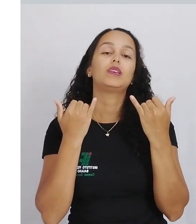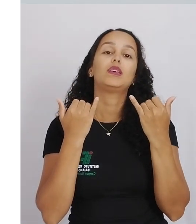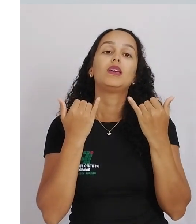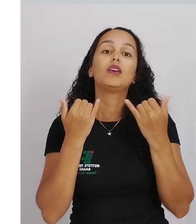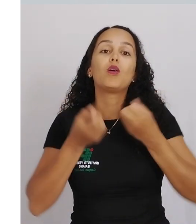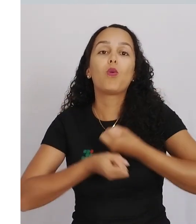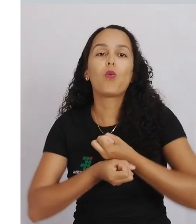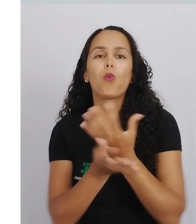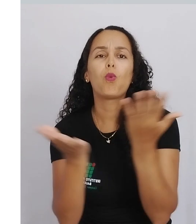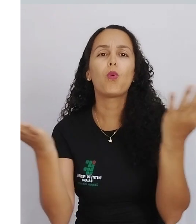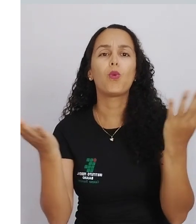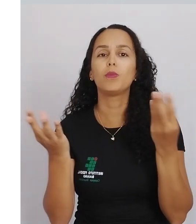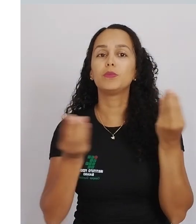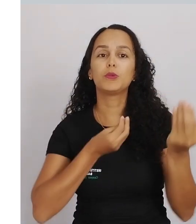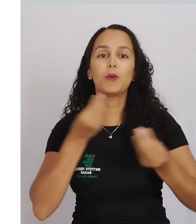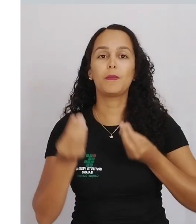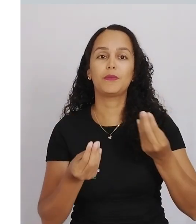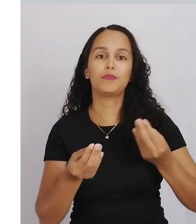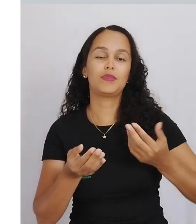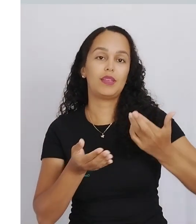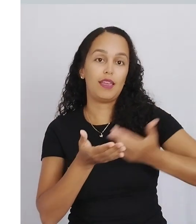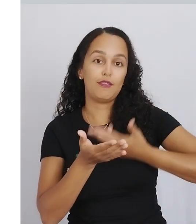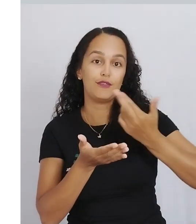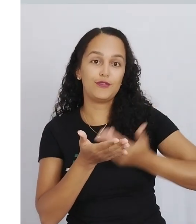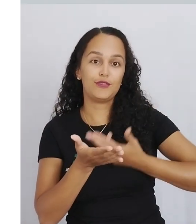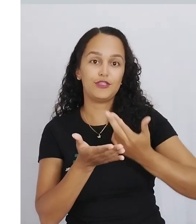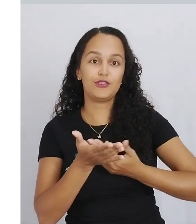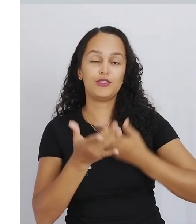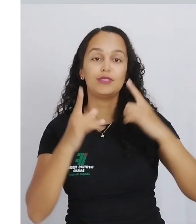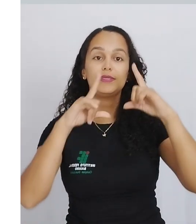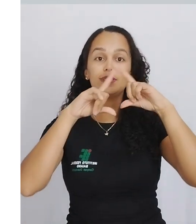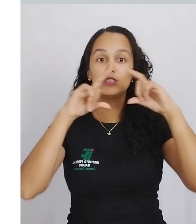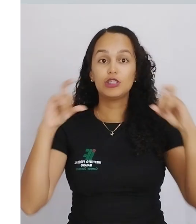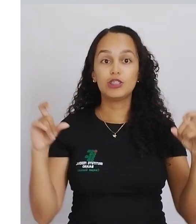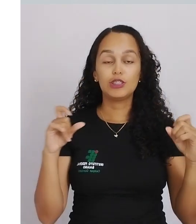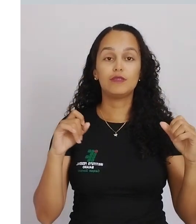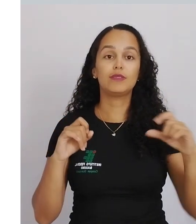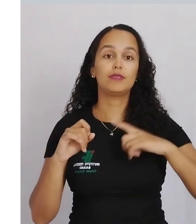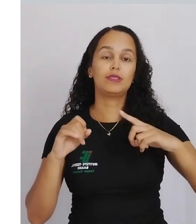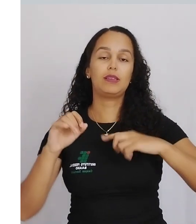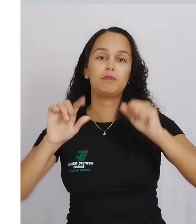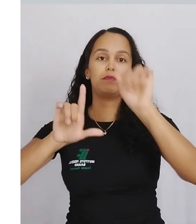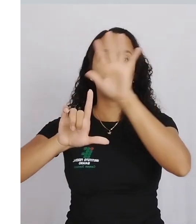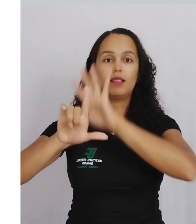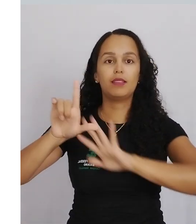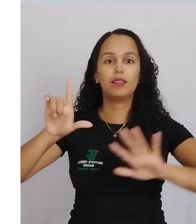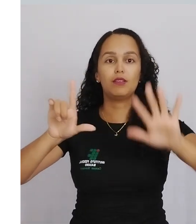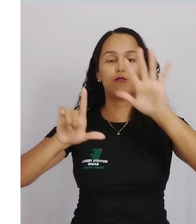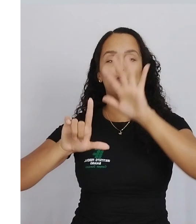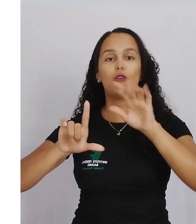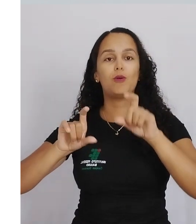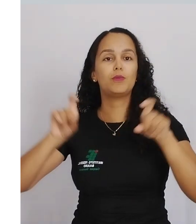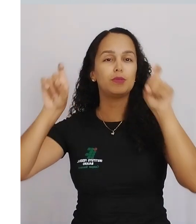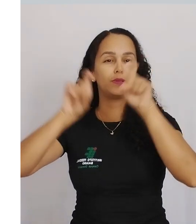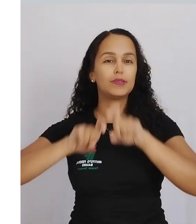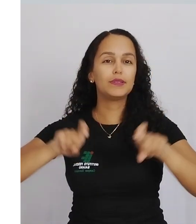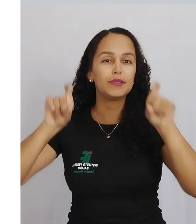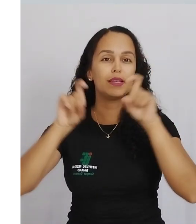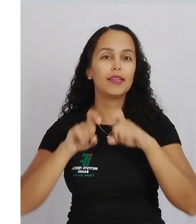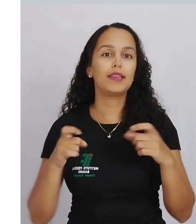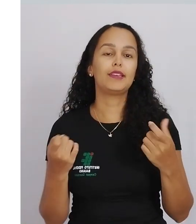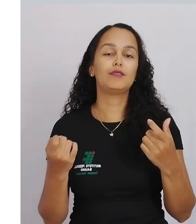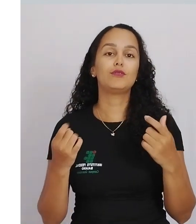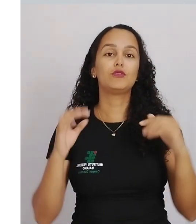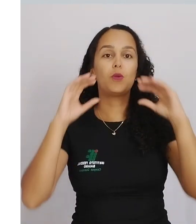de publicações, que são as revistas científicas, né? Nós temos as revistas científicas, temos plataformas